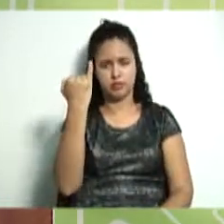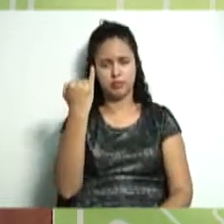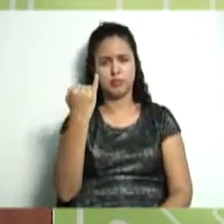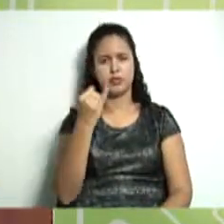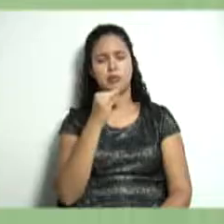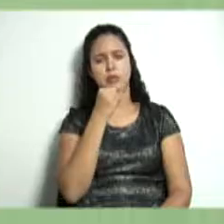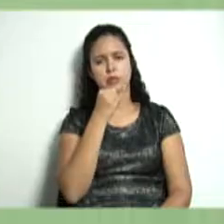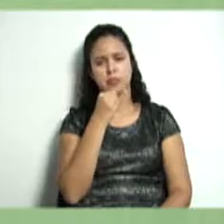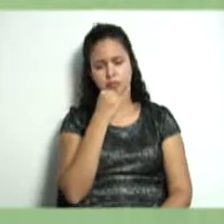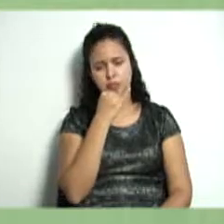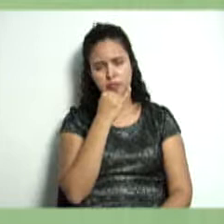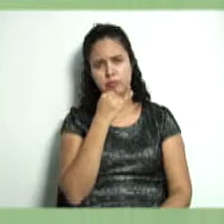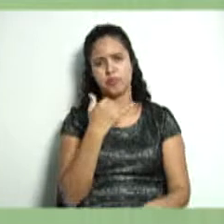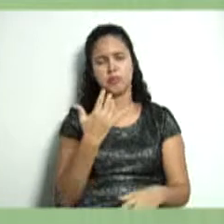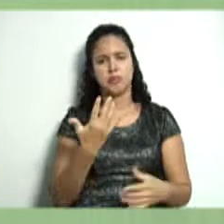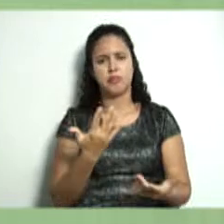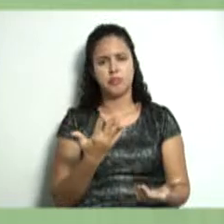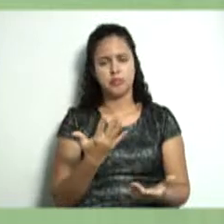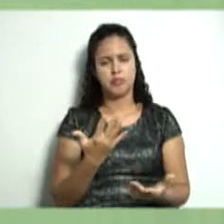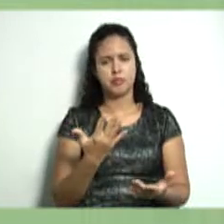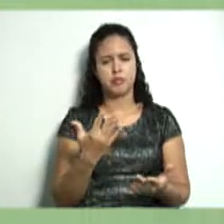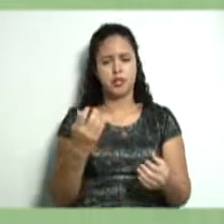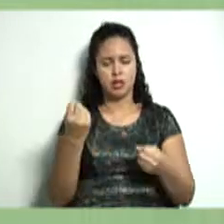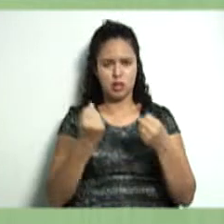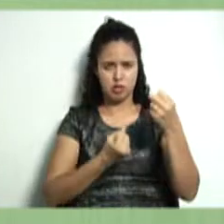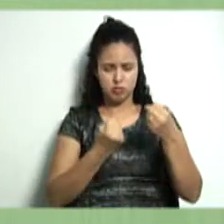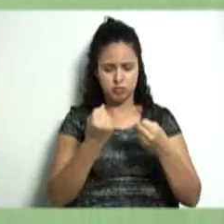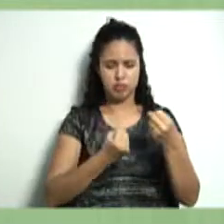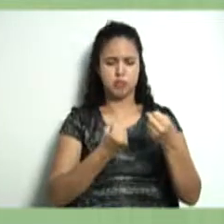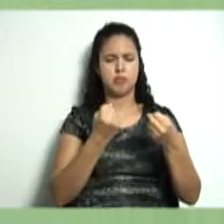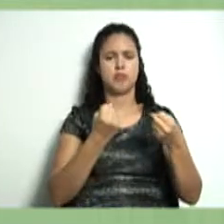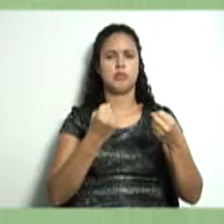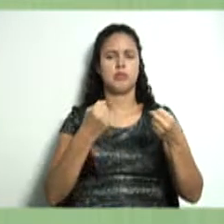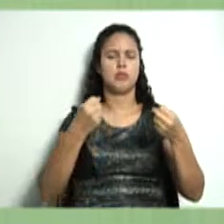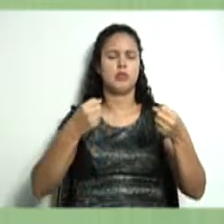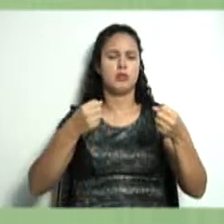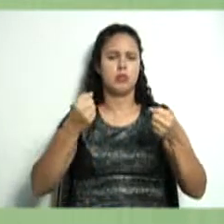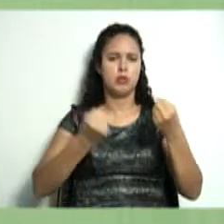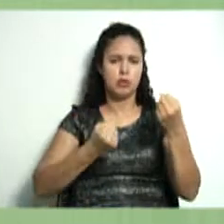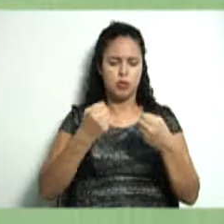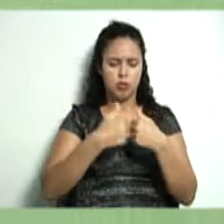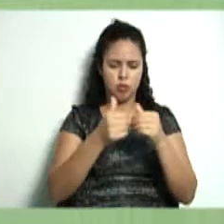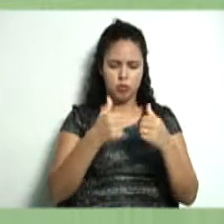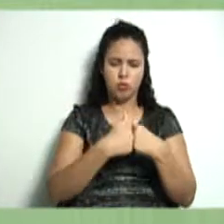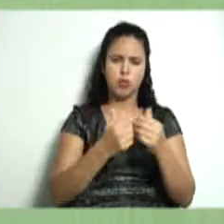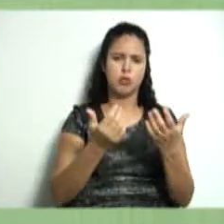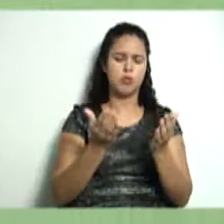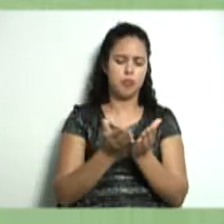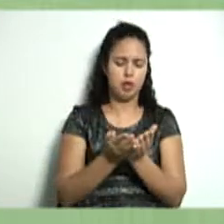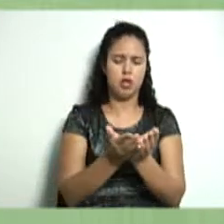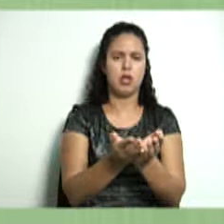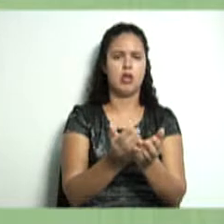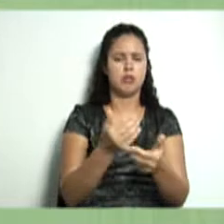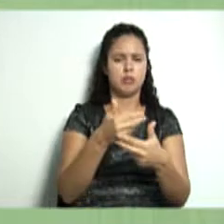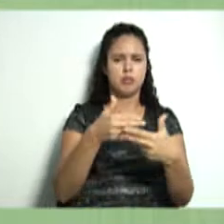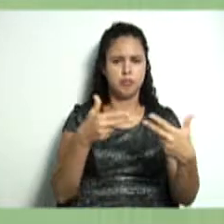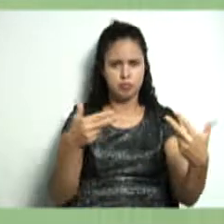os ramos de transporte, que ele emprega ali 228 pessoas,